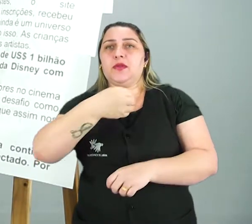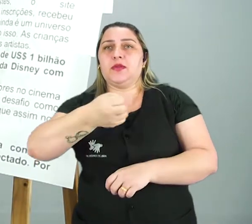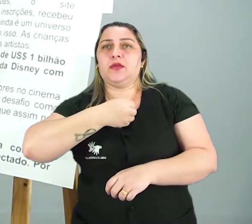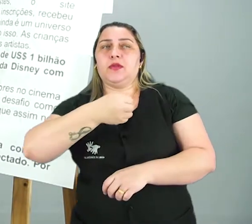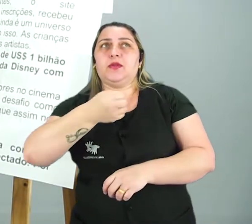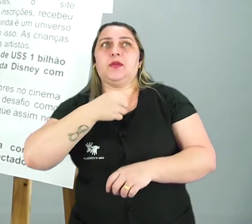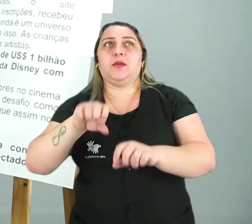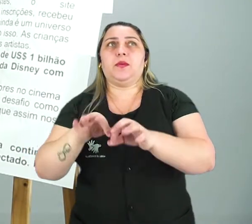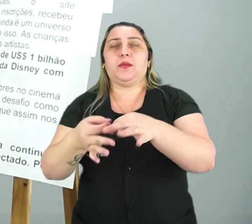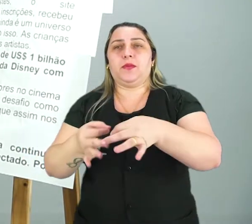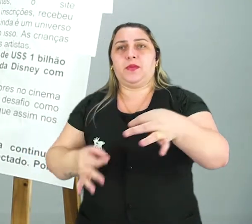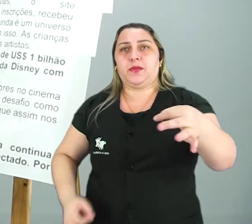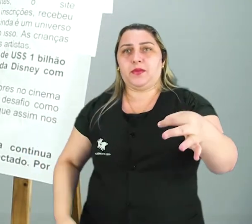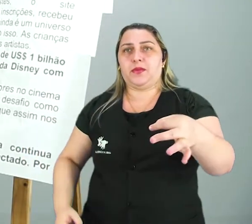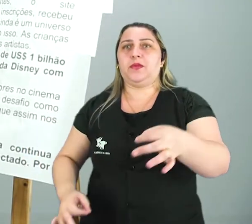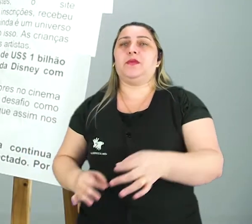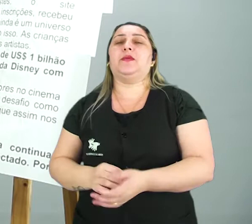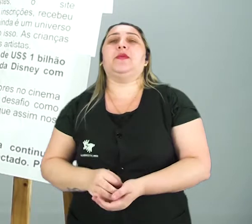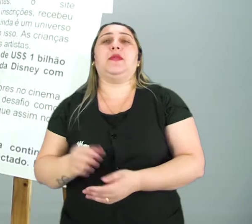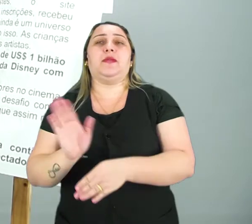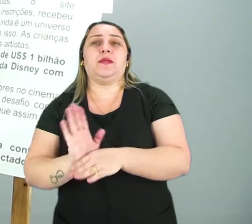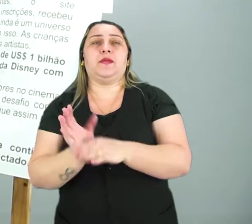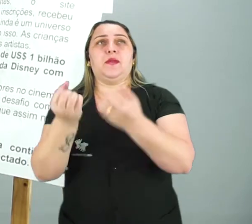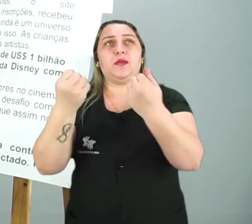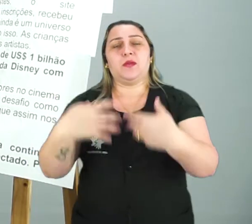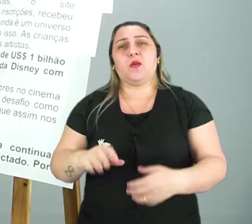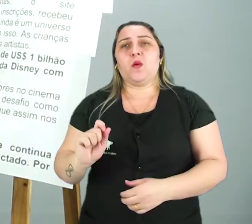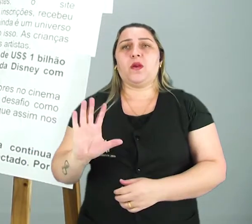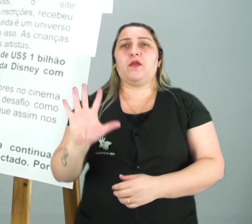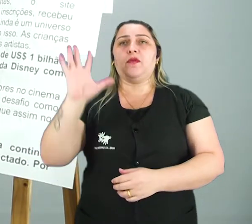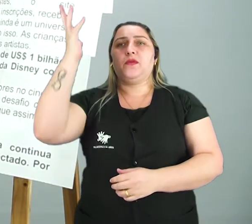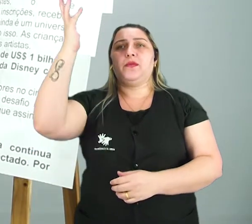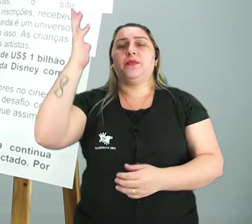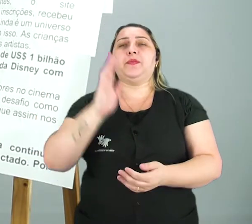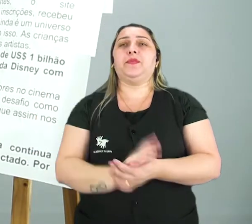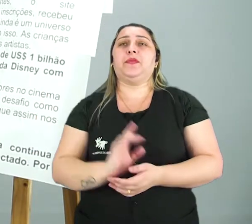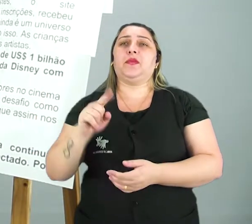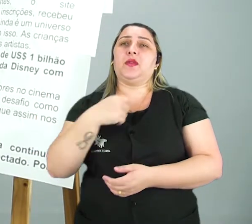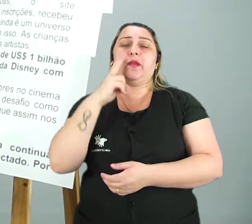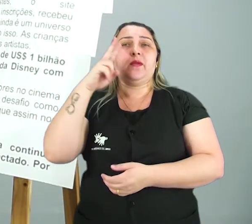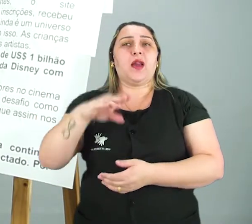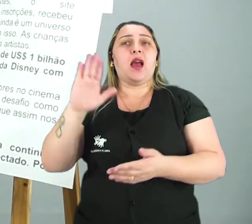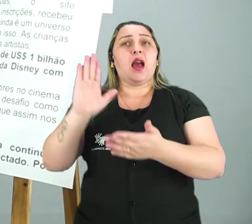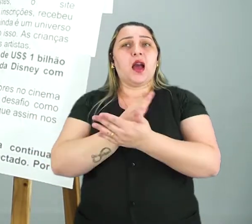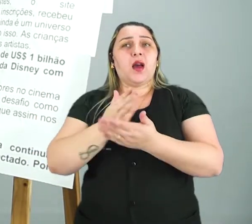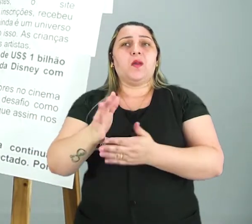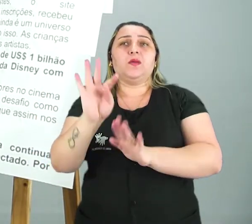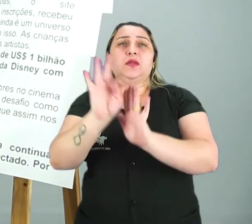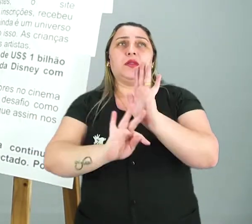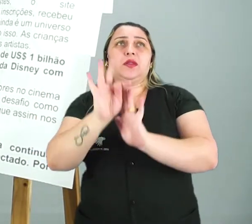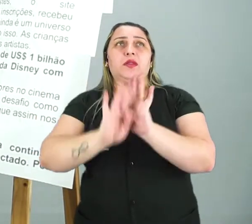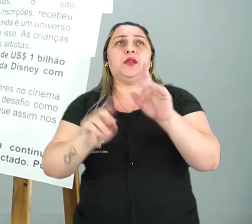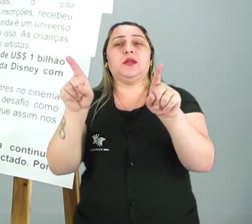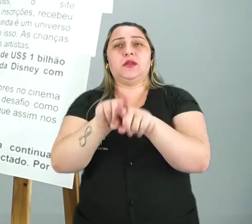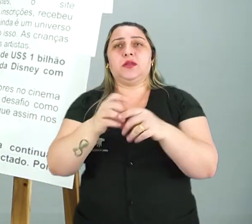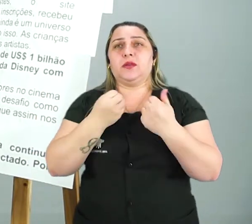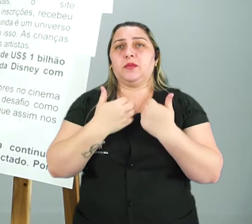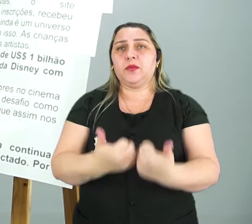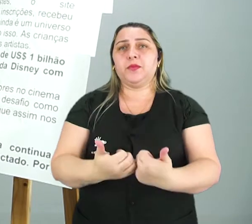entrevista extensa, onde ele explicou sobre o filme, o que vai acontecer, e a gente vai ver alguns textos agora aqui comigo, tá